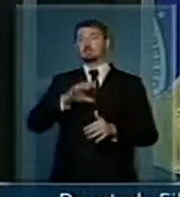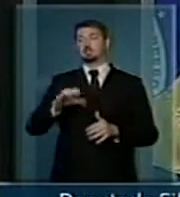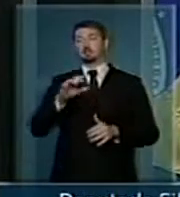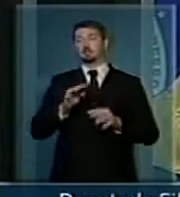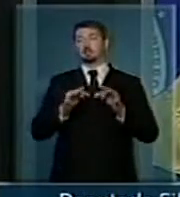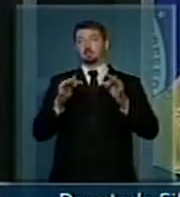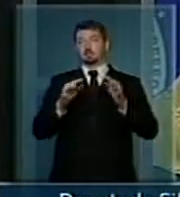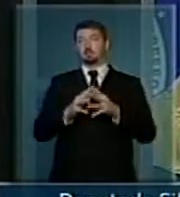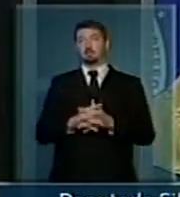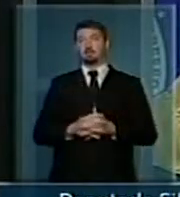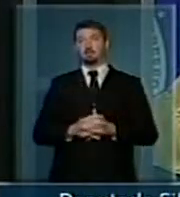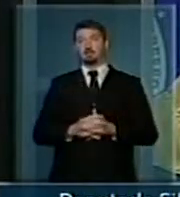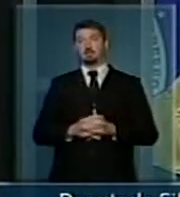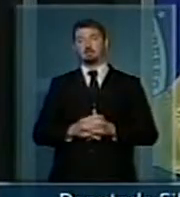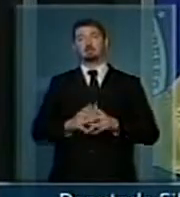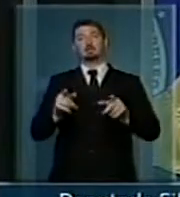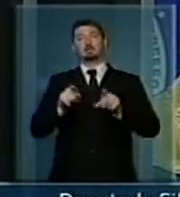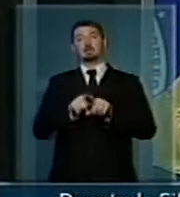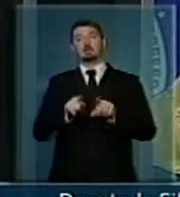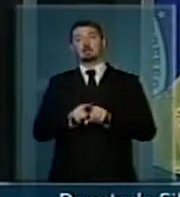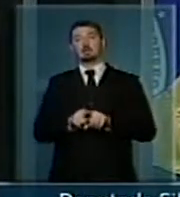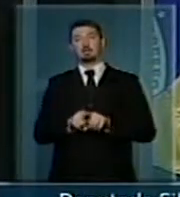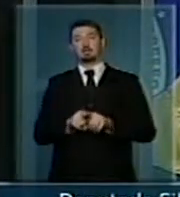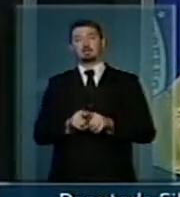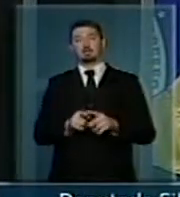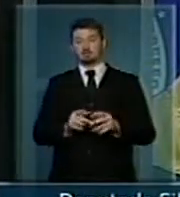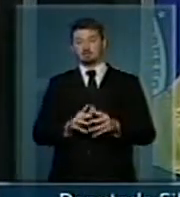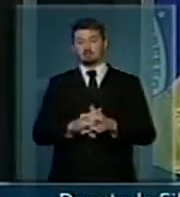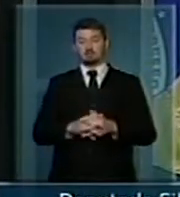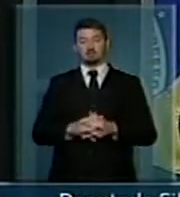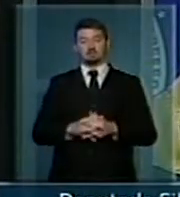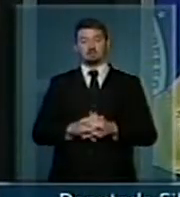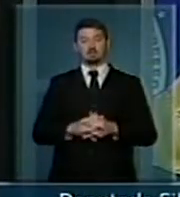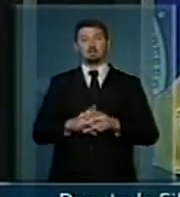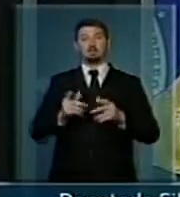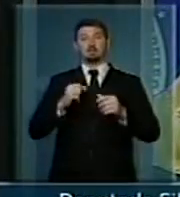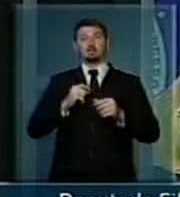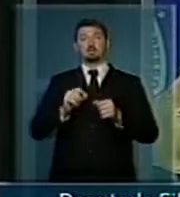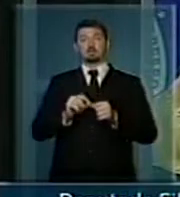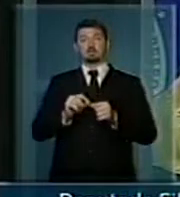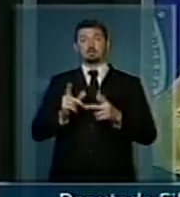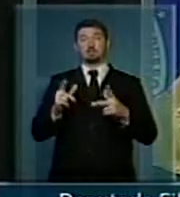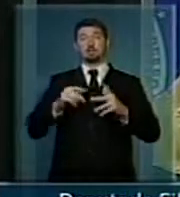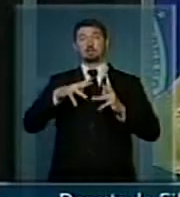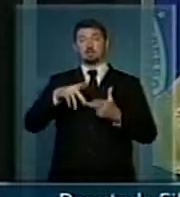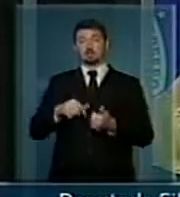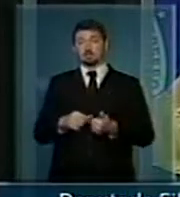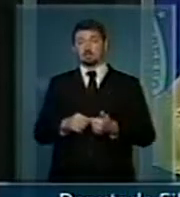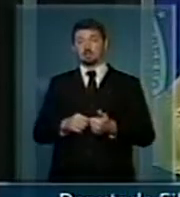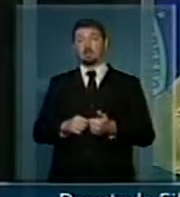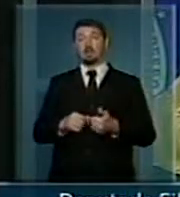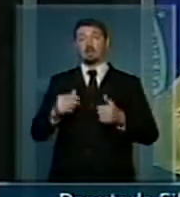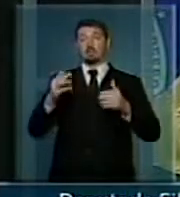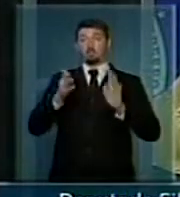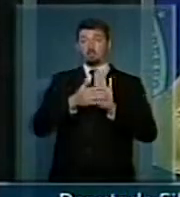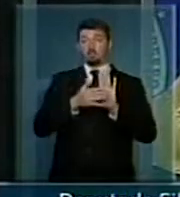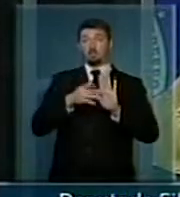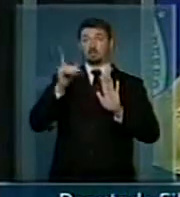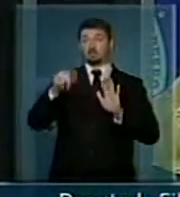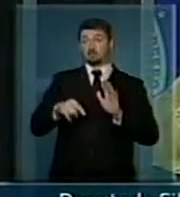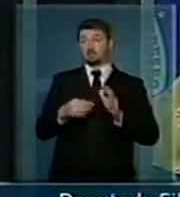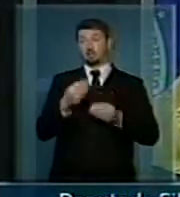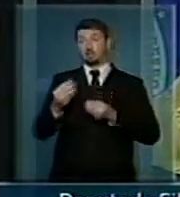no Brasil por meio da cooperação e mobilidade internacional. O que se propõe é uma fórmula